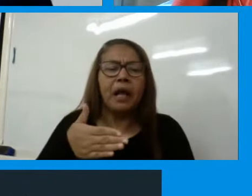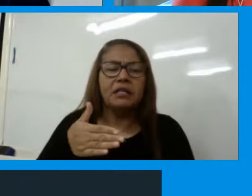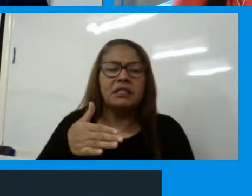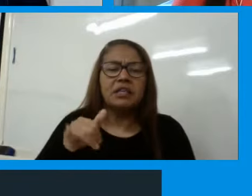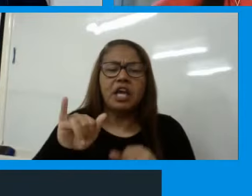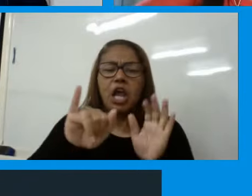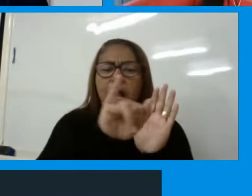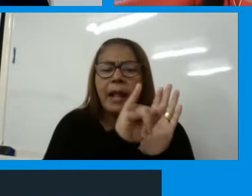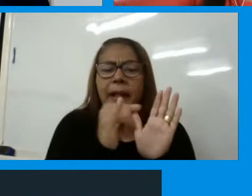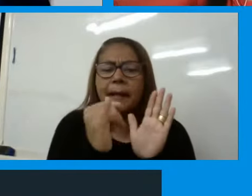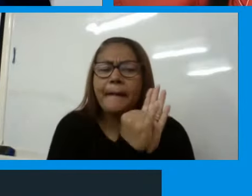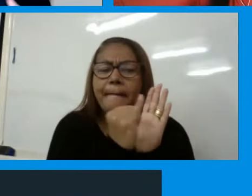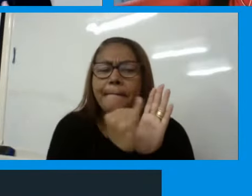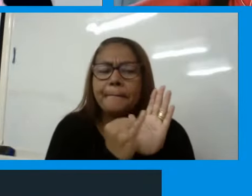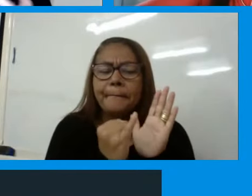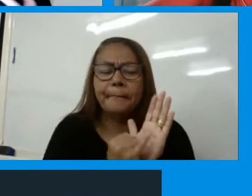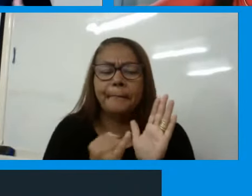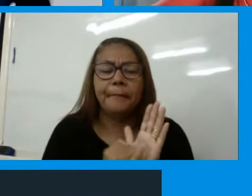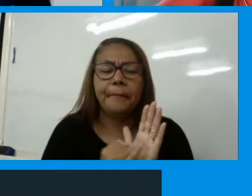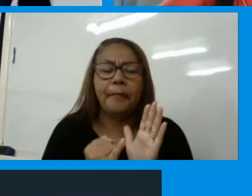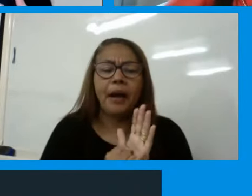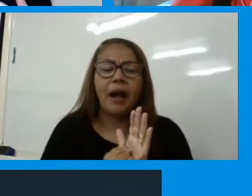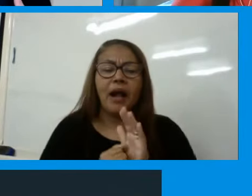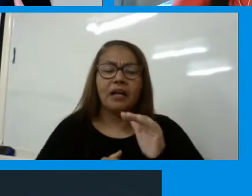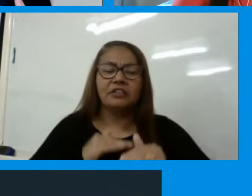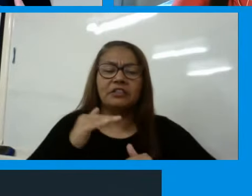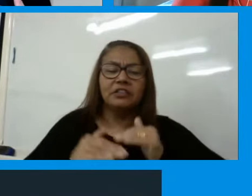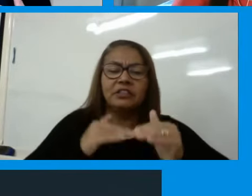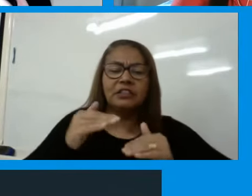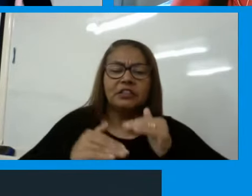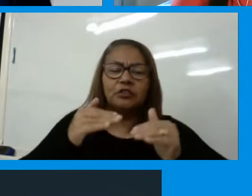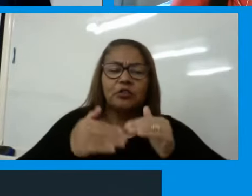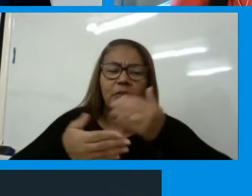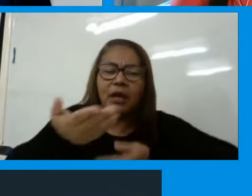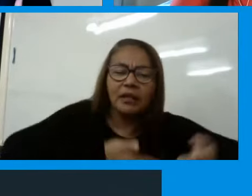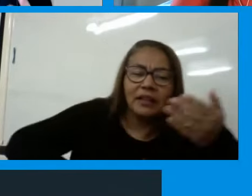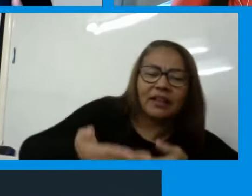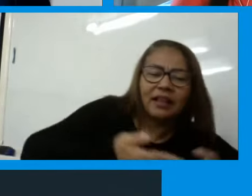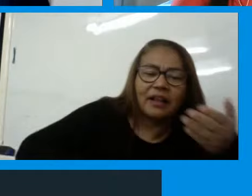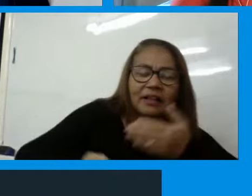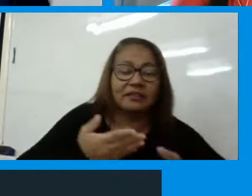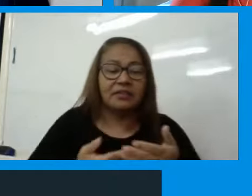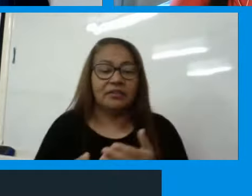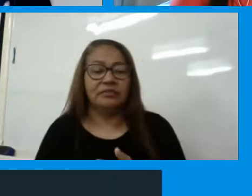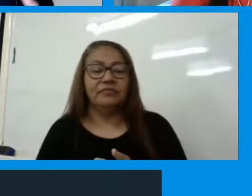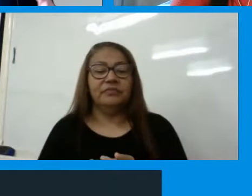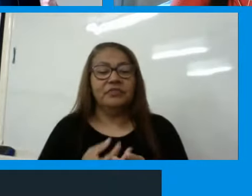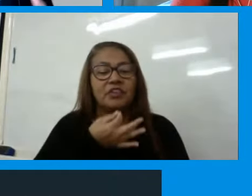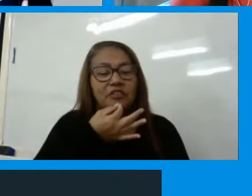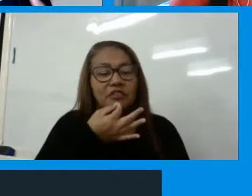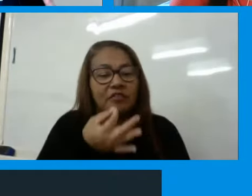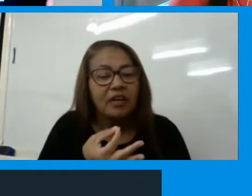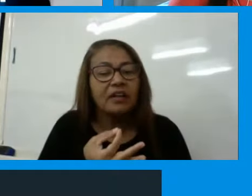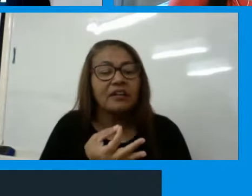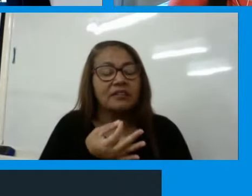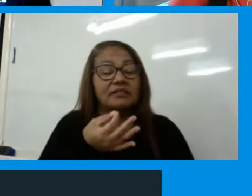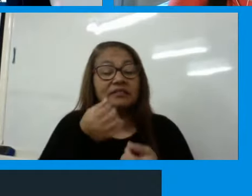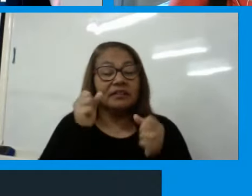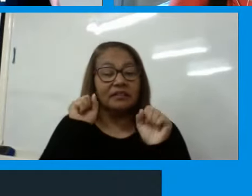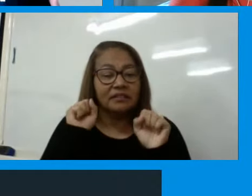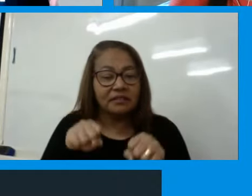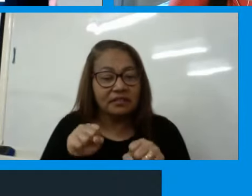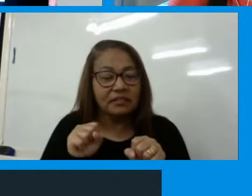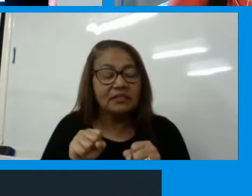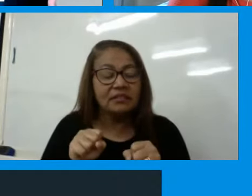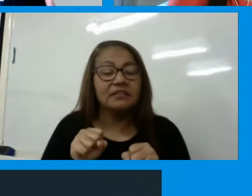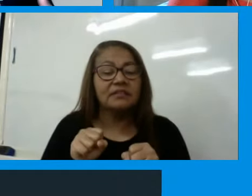assim, que você promova mais interação. E aí, dito isso, eu acho que sim, você poderia usar,